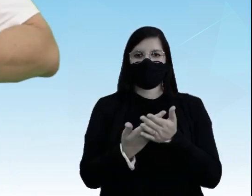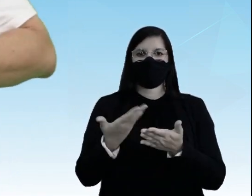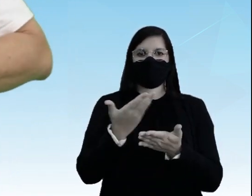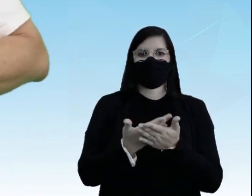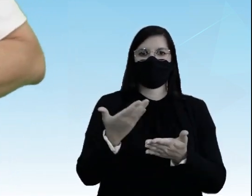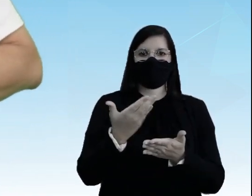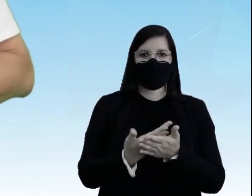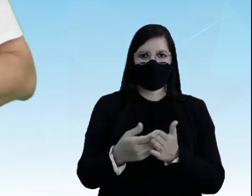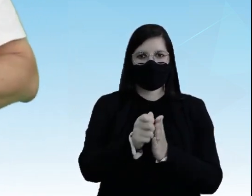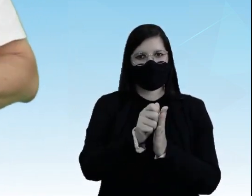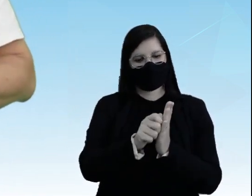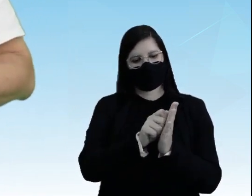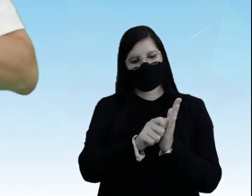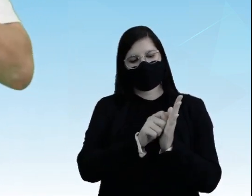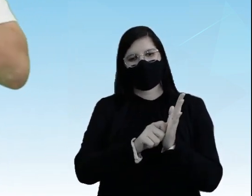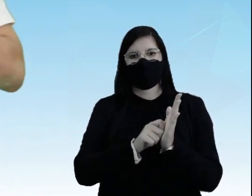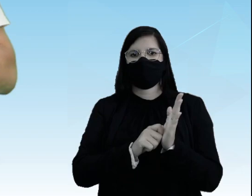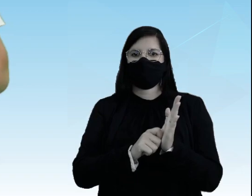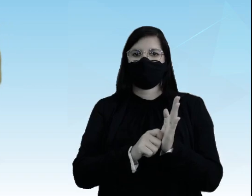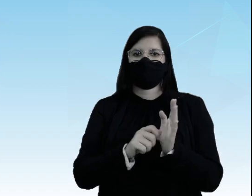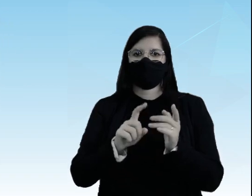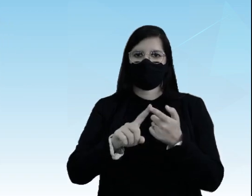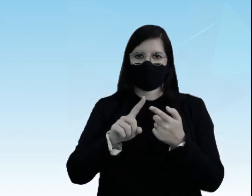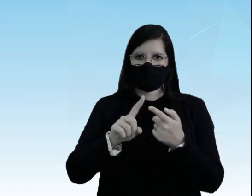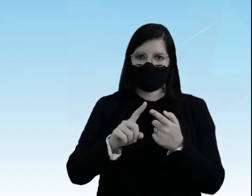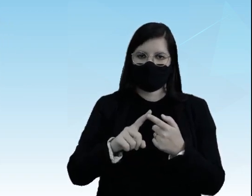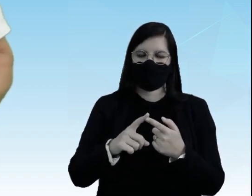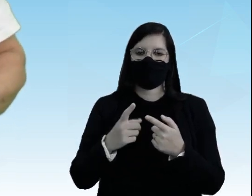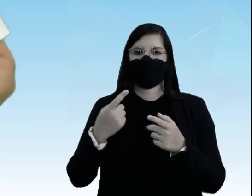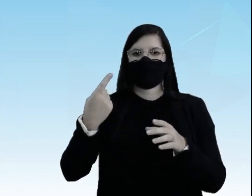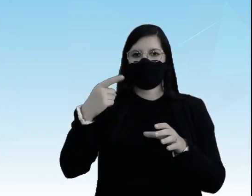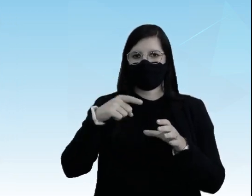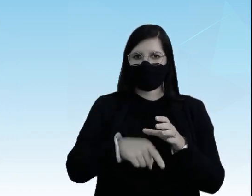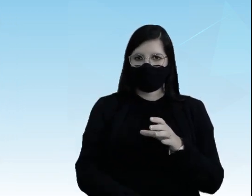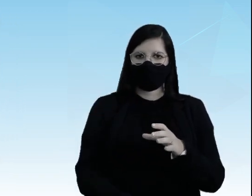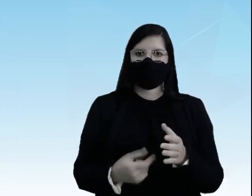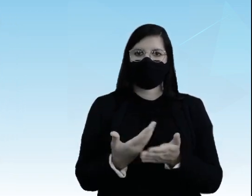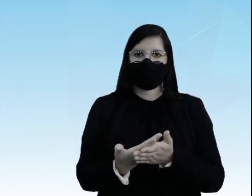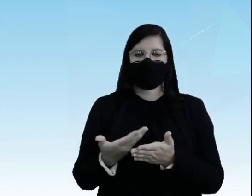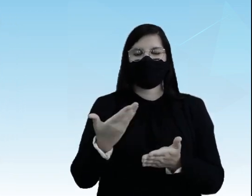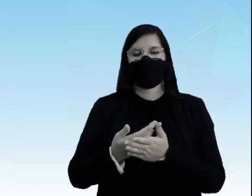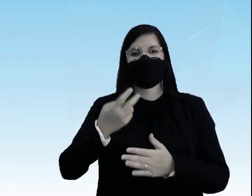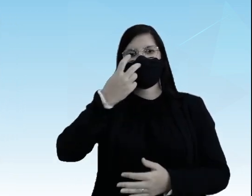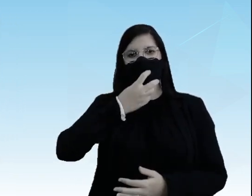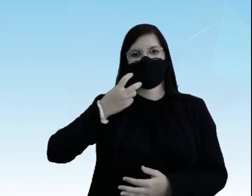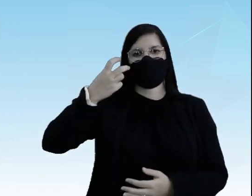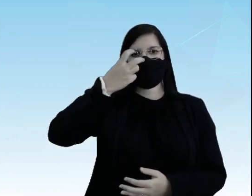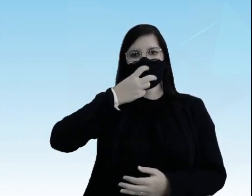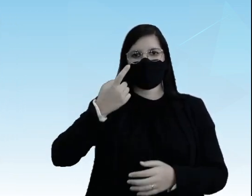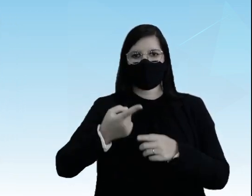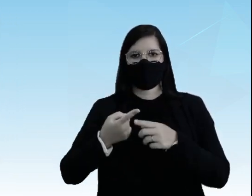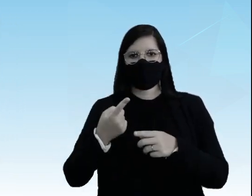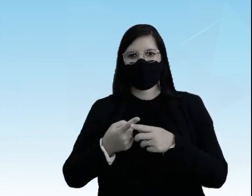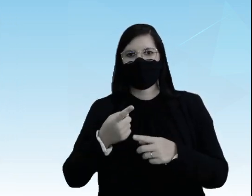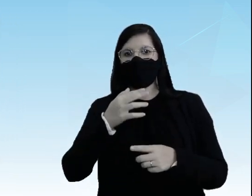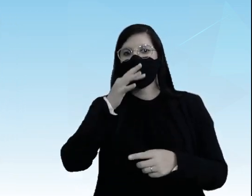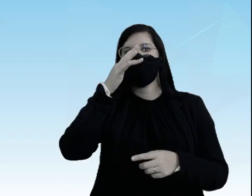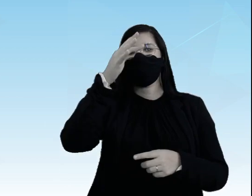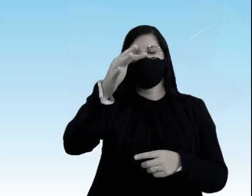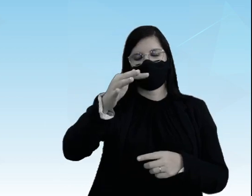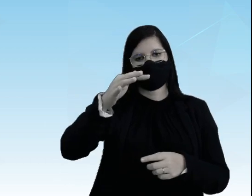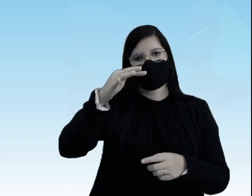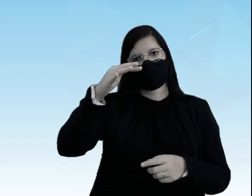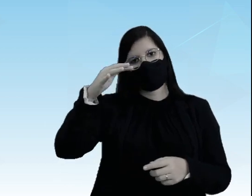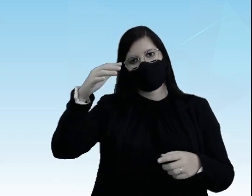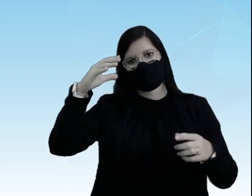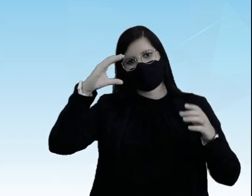o escrito, mas temos que também nos aprofundar na questão oral. Por quê? Porque vocês serão cidadãos, vocês são